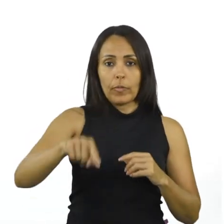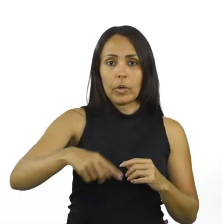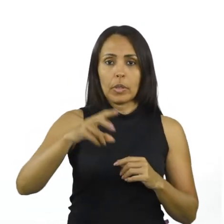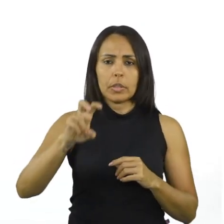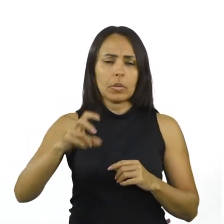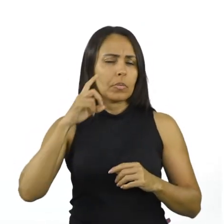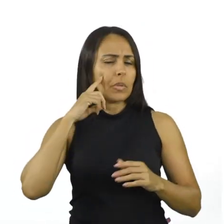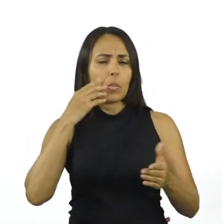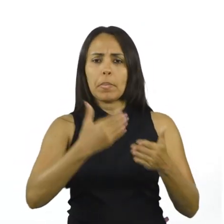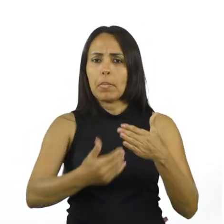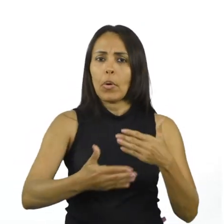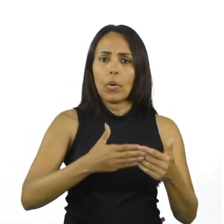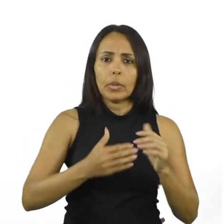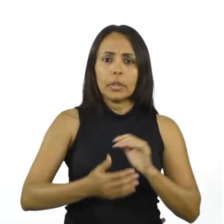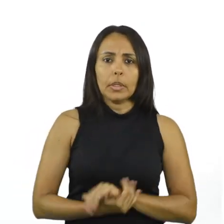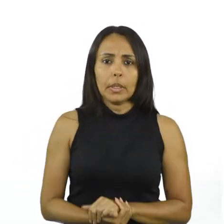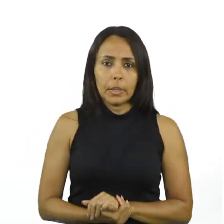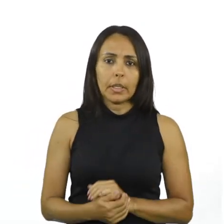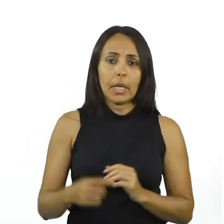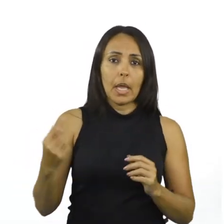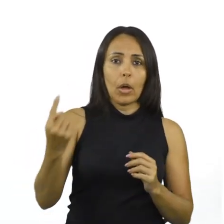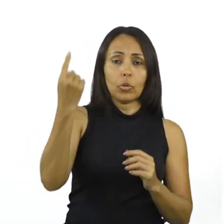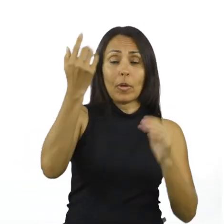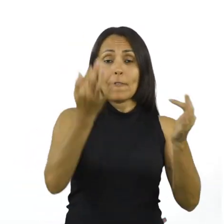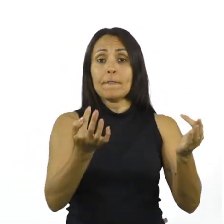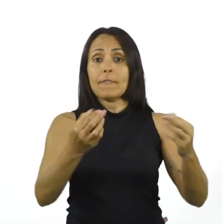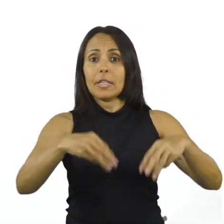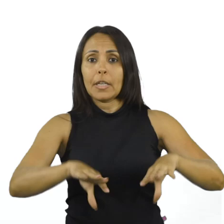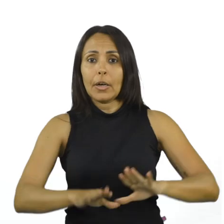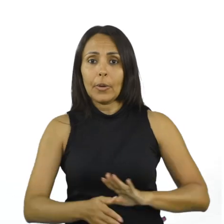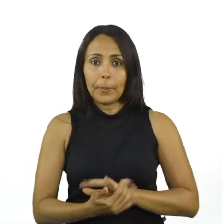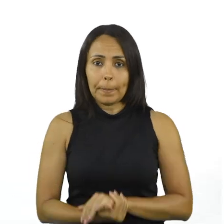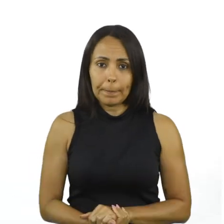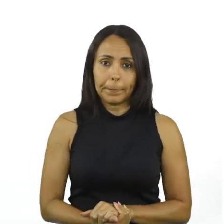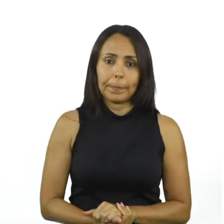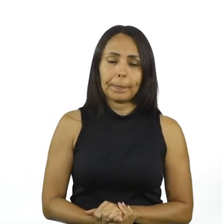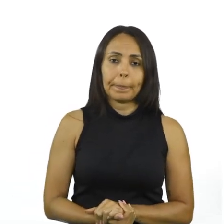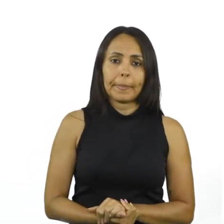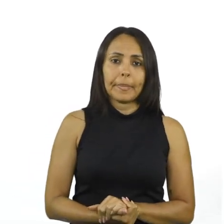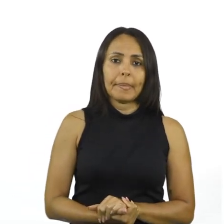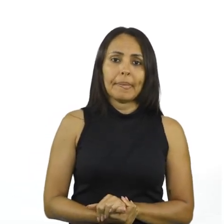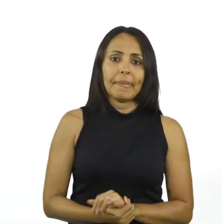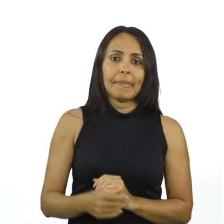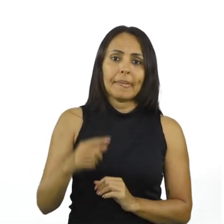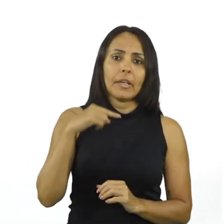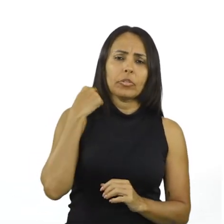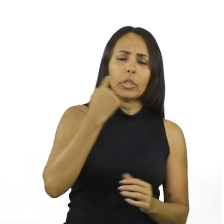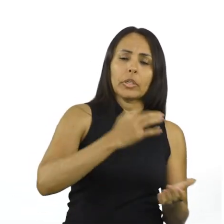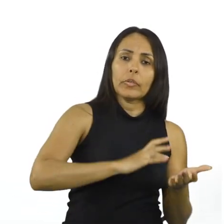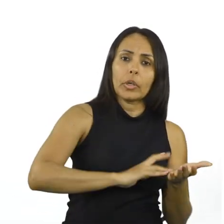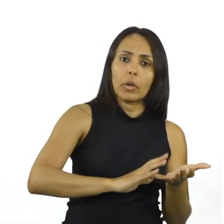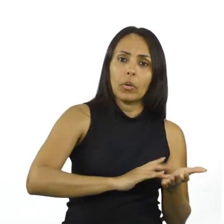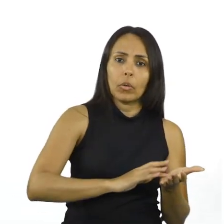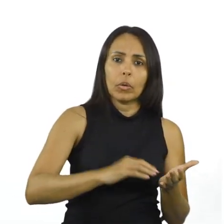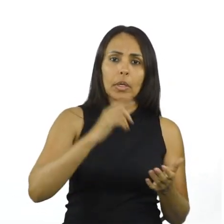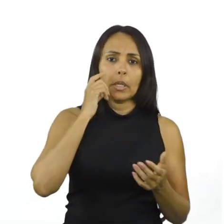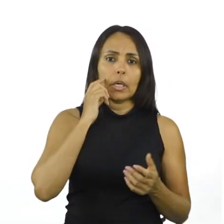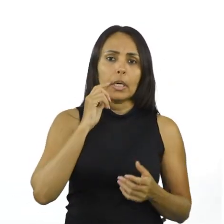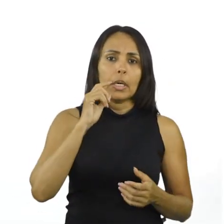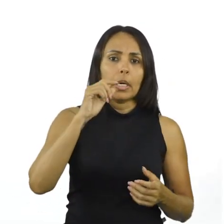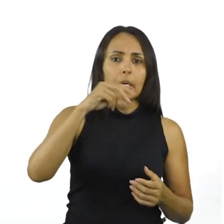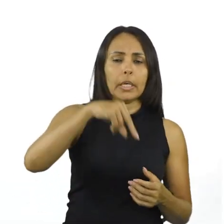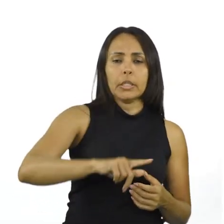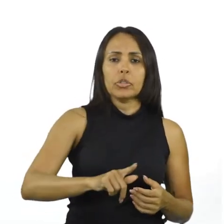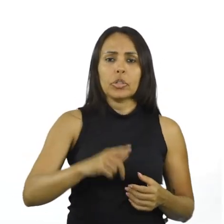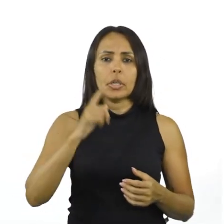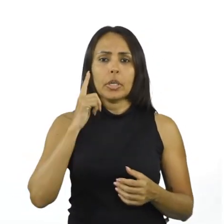2 metros que ele fez, o que importa é a altura final que o objeto vai estar do chão. Então, quando a gente for calcular a fórmula do